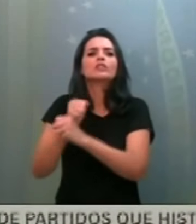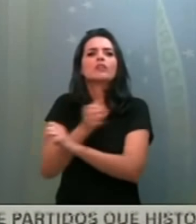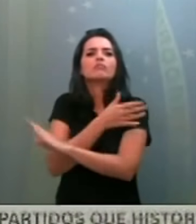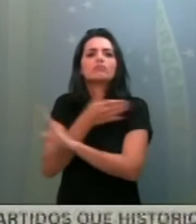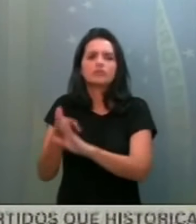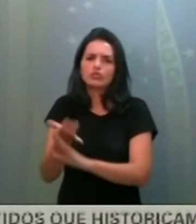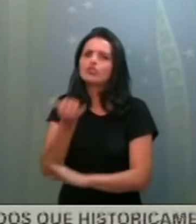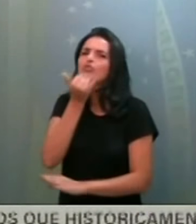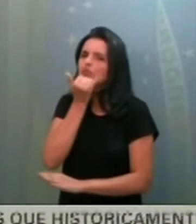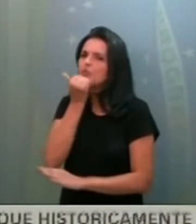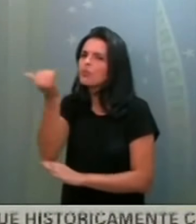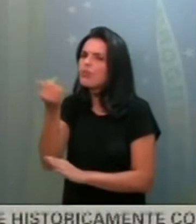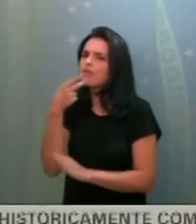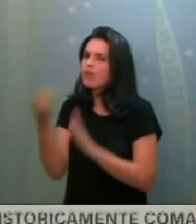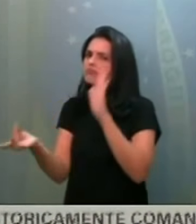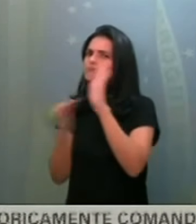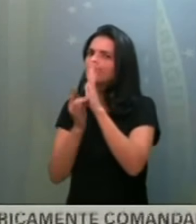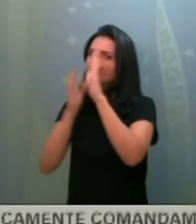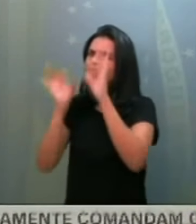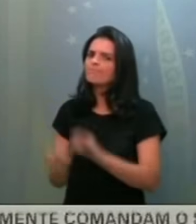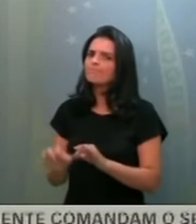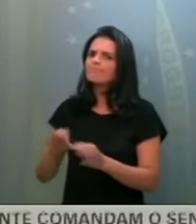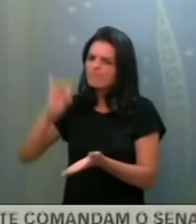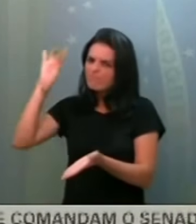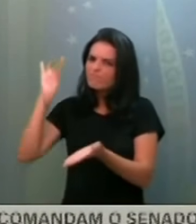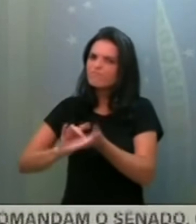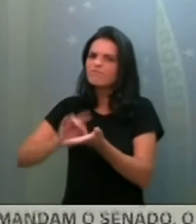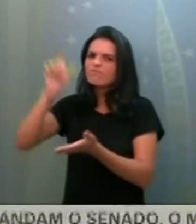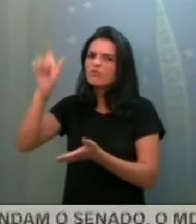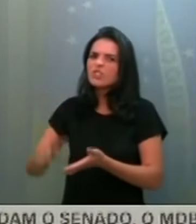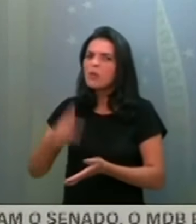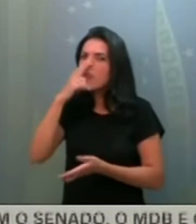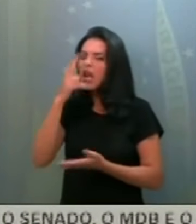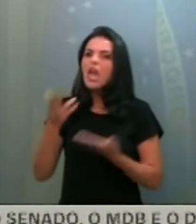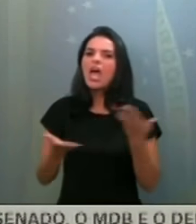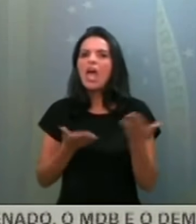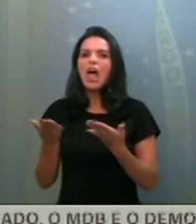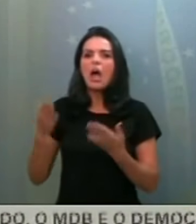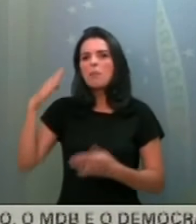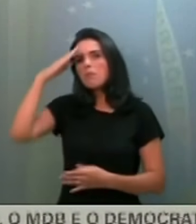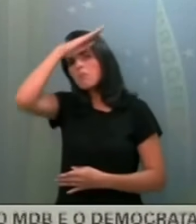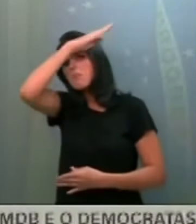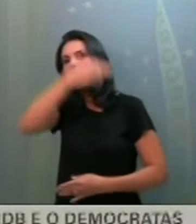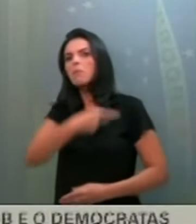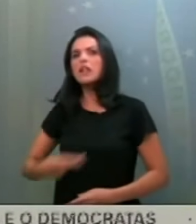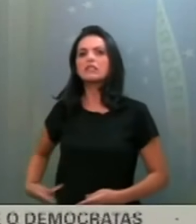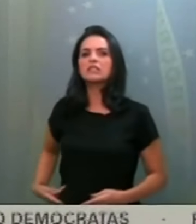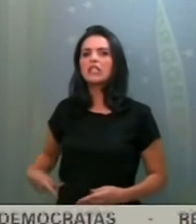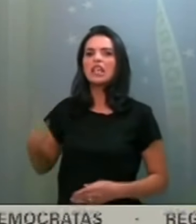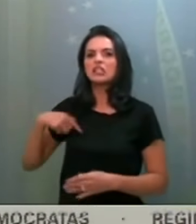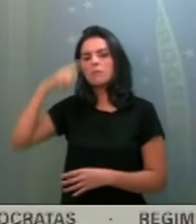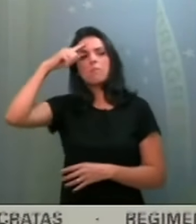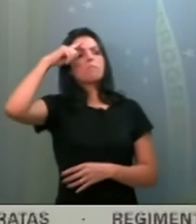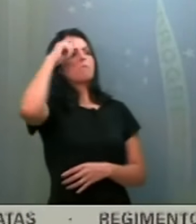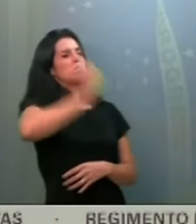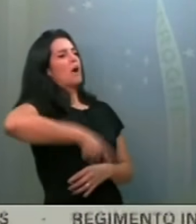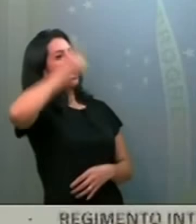desculpe a sinceridade, foi literalmente um office boy de luxo do presidente Bolsonaro.